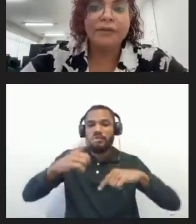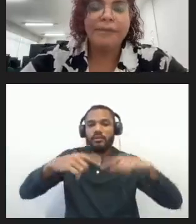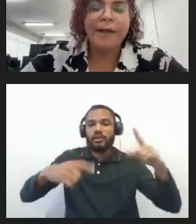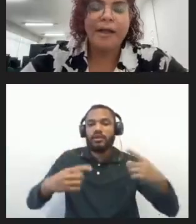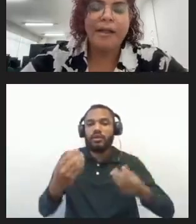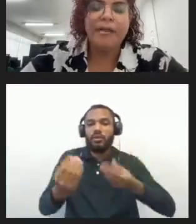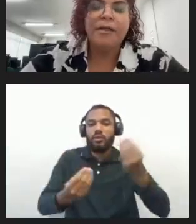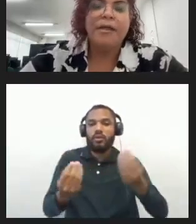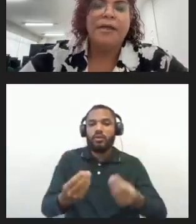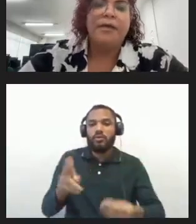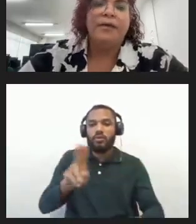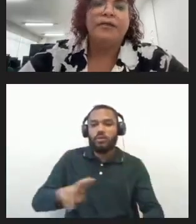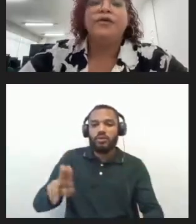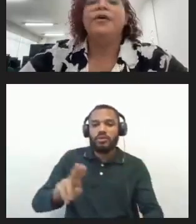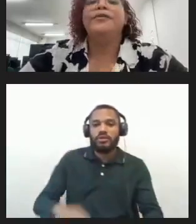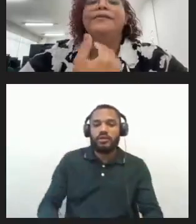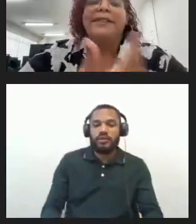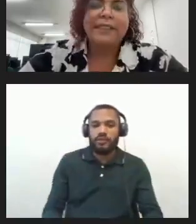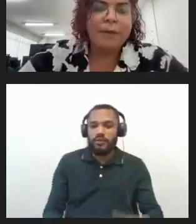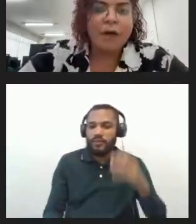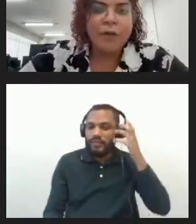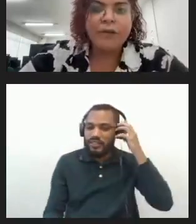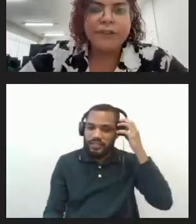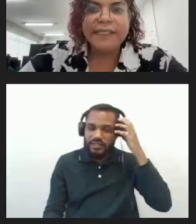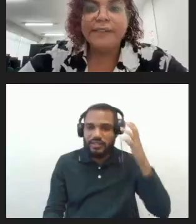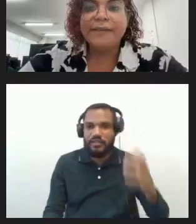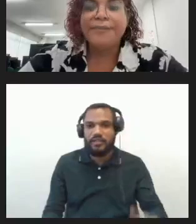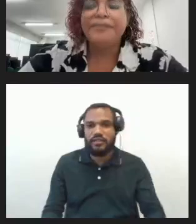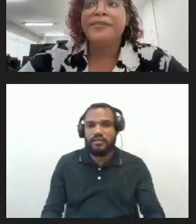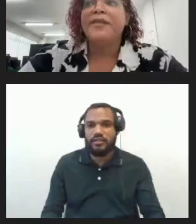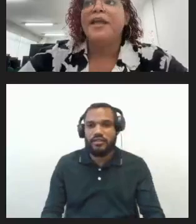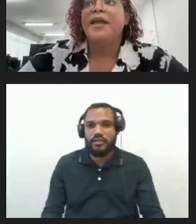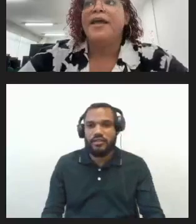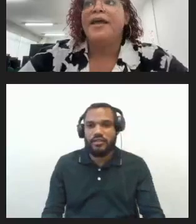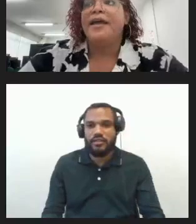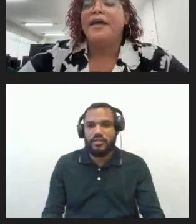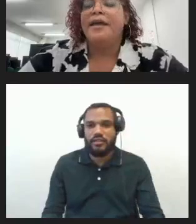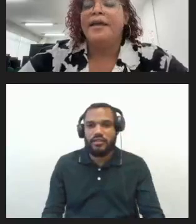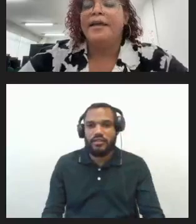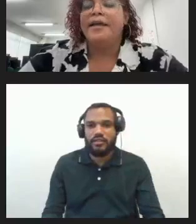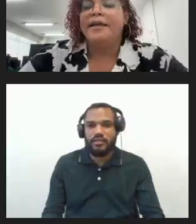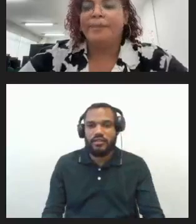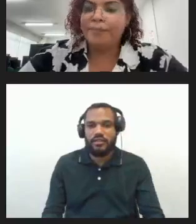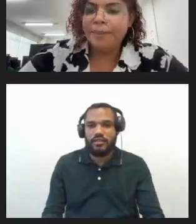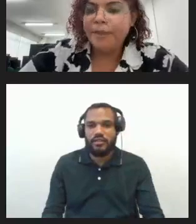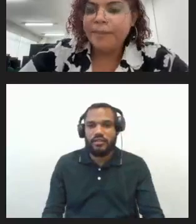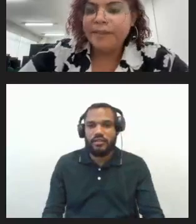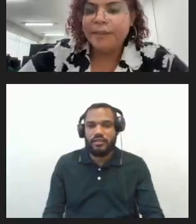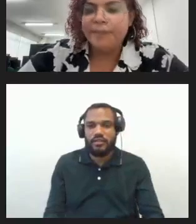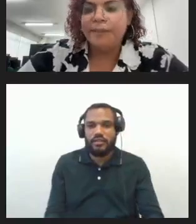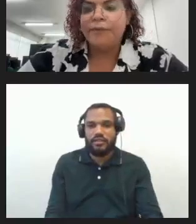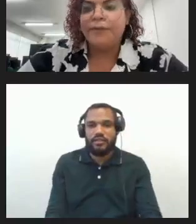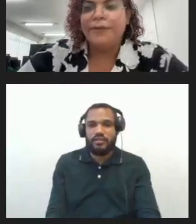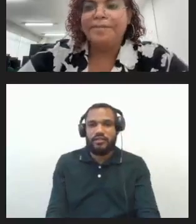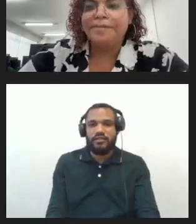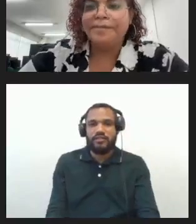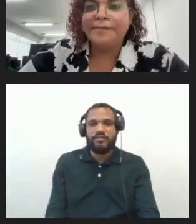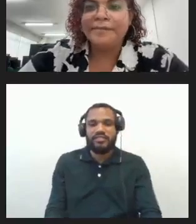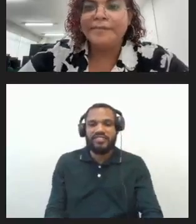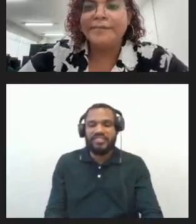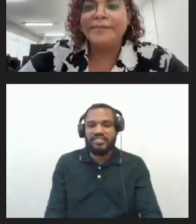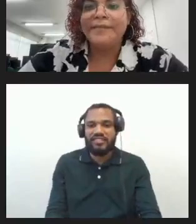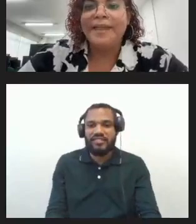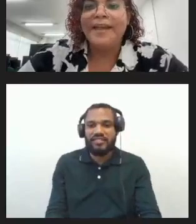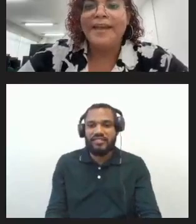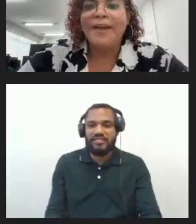aproveitá-los para o nosso fazer laboral docente. Pode passar, professora.